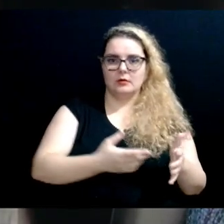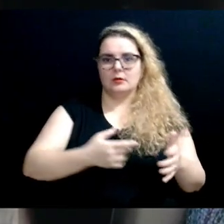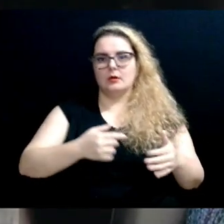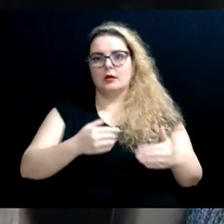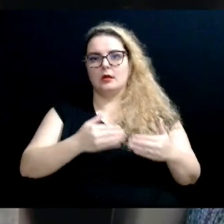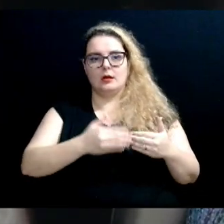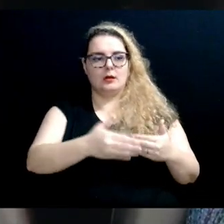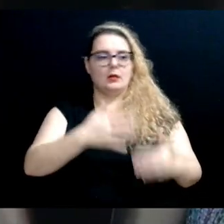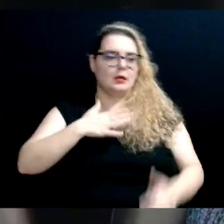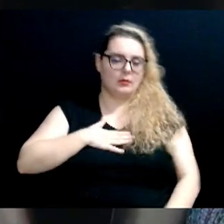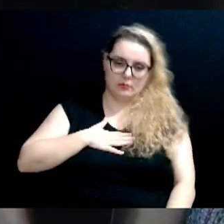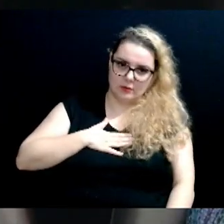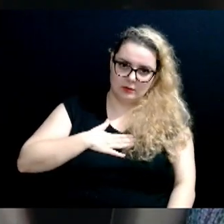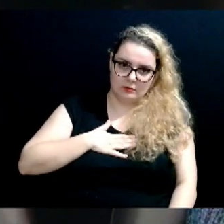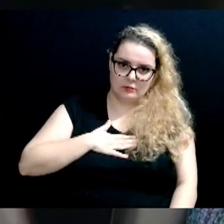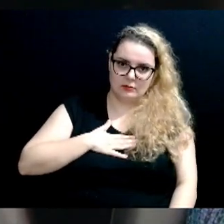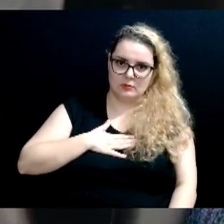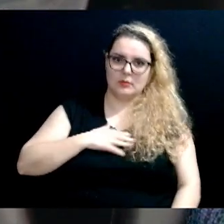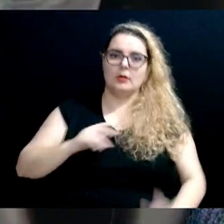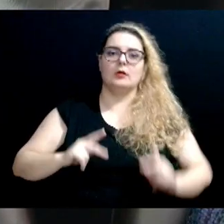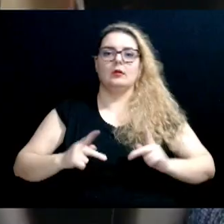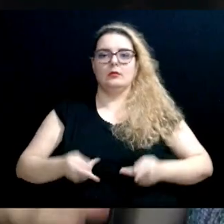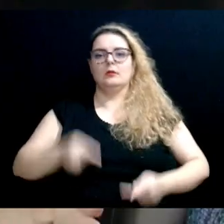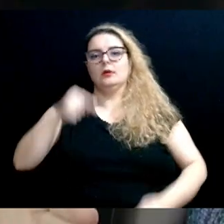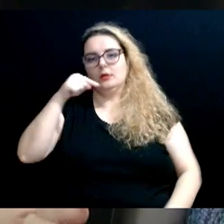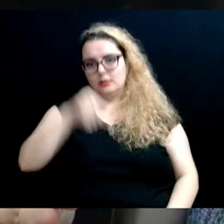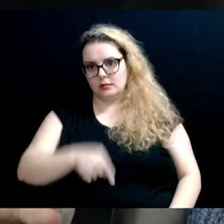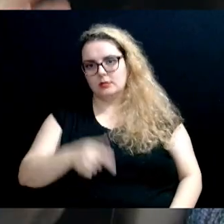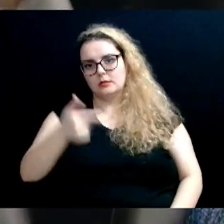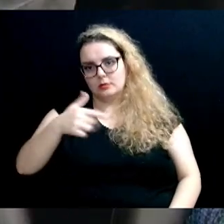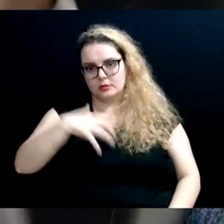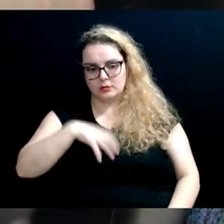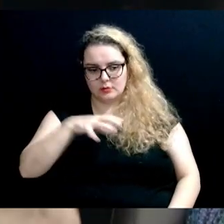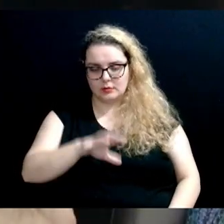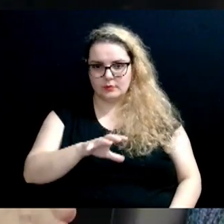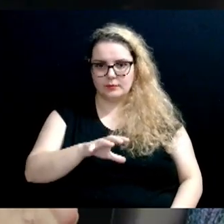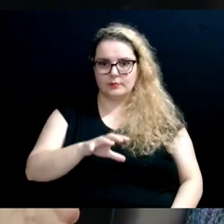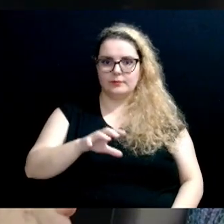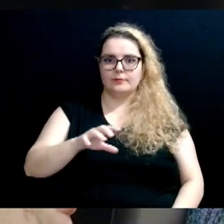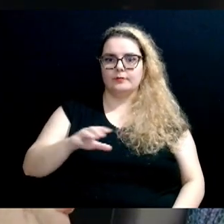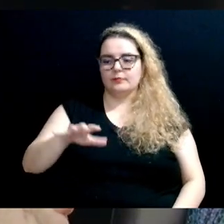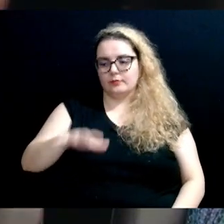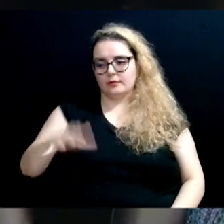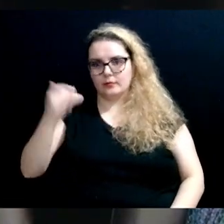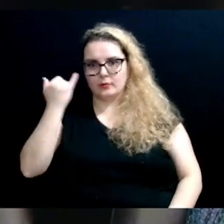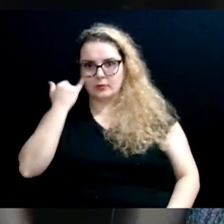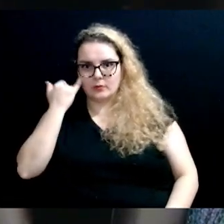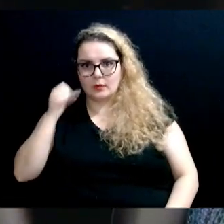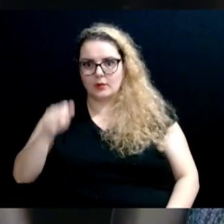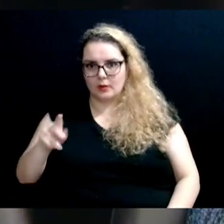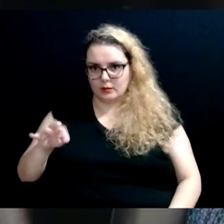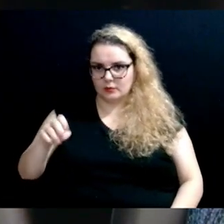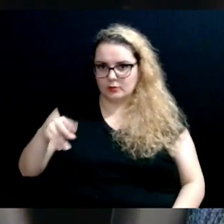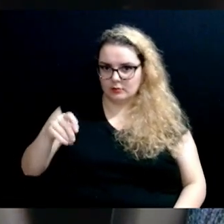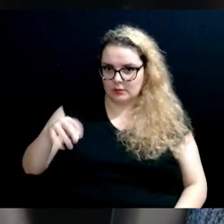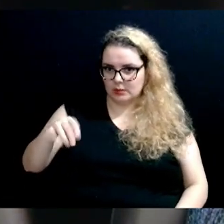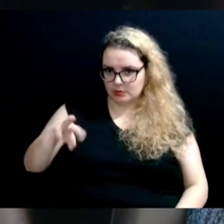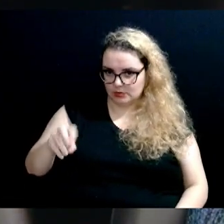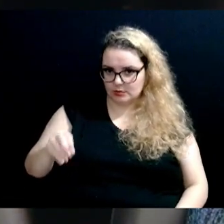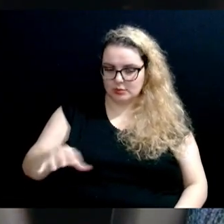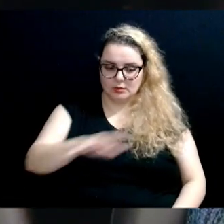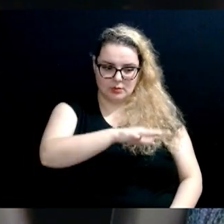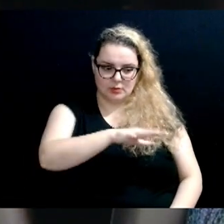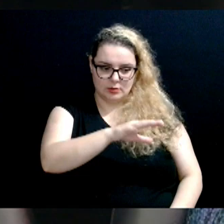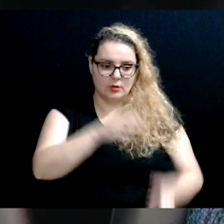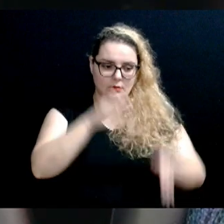É humano. Sim. E isso tem que se manter assim. Zona da preguiça, eu automatizo com o IA. Zona da obsessão,